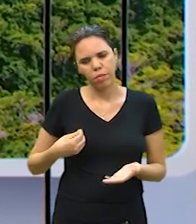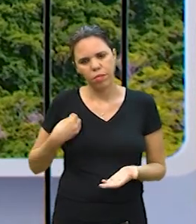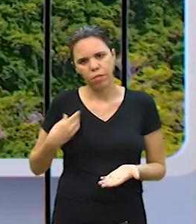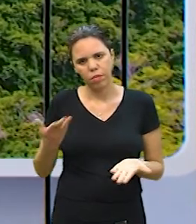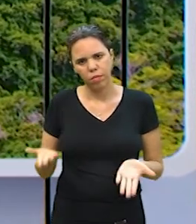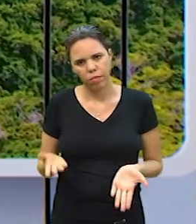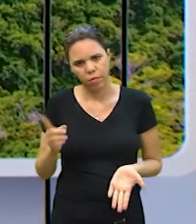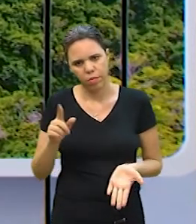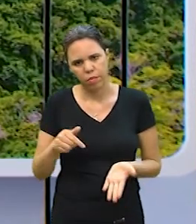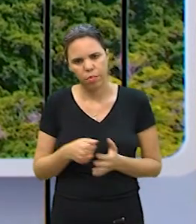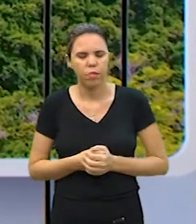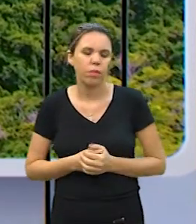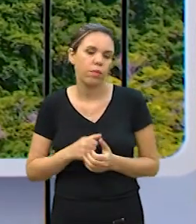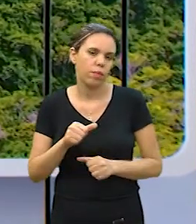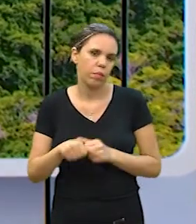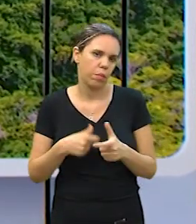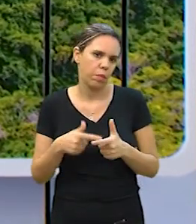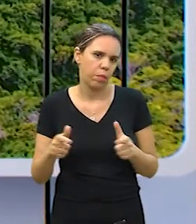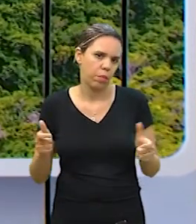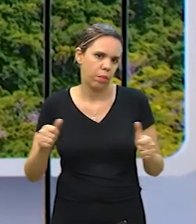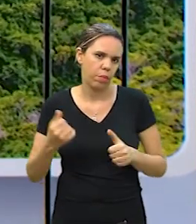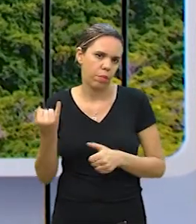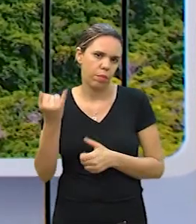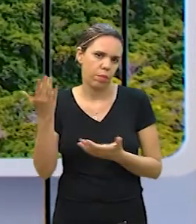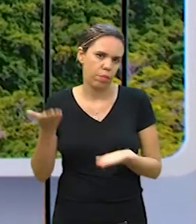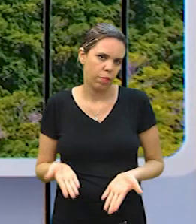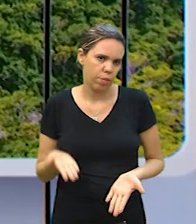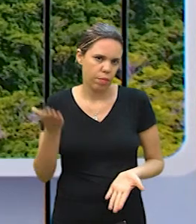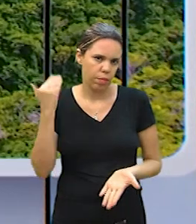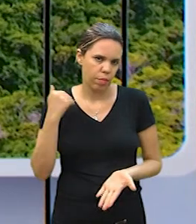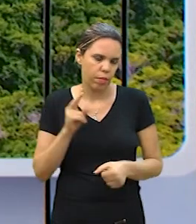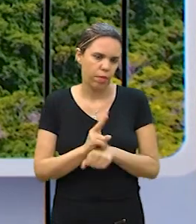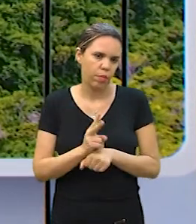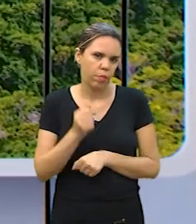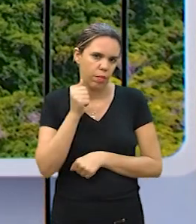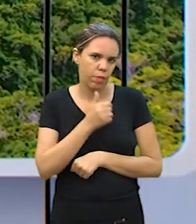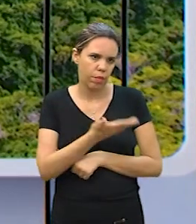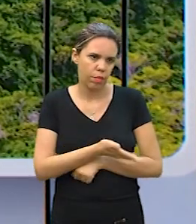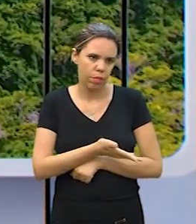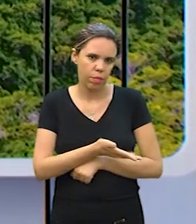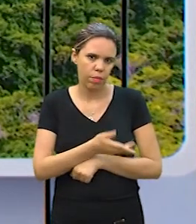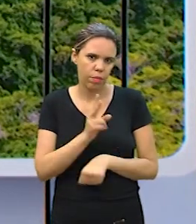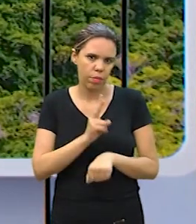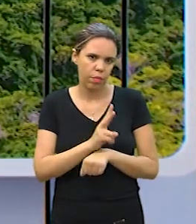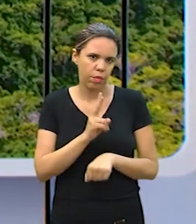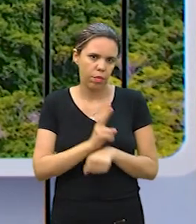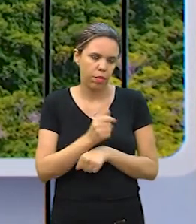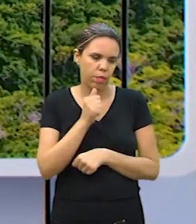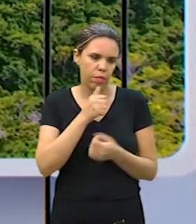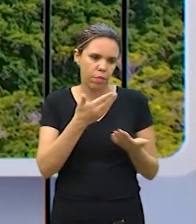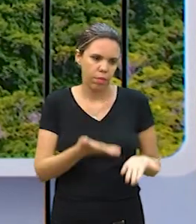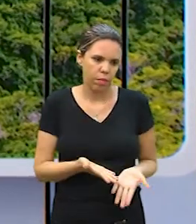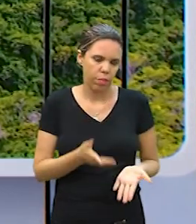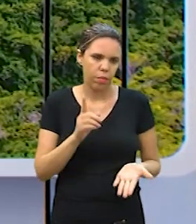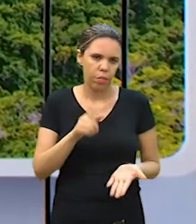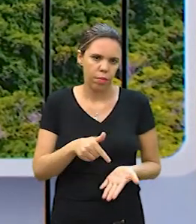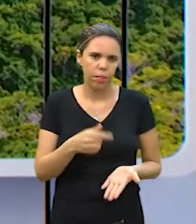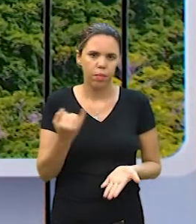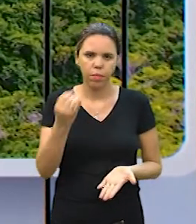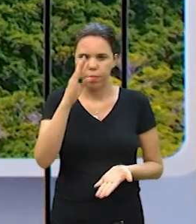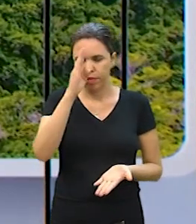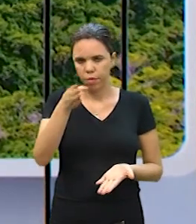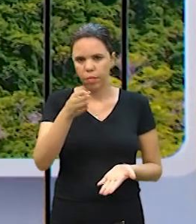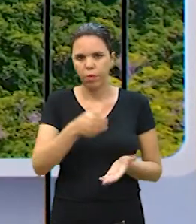vida, enfim, isso se torna cada vez mais importante e a gente sabe que o cuidado da mulher, o cuidado com a mulher, ela